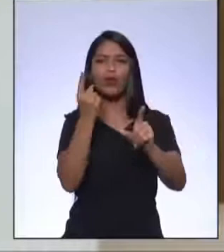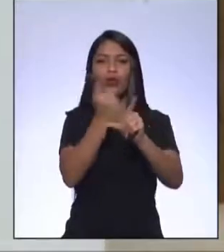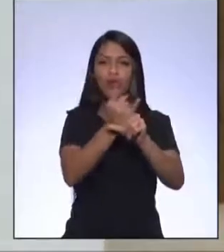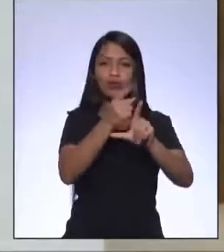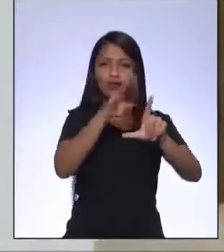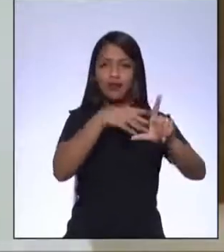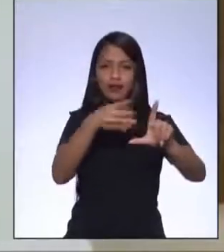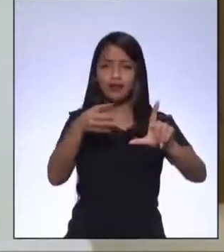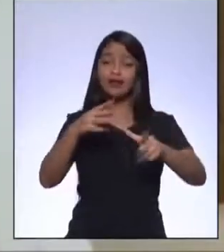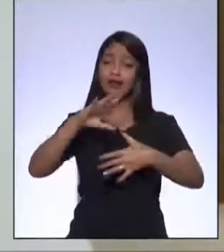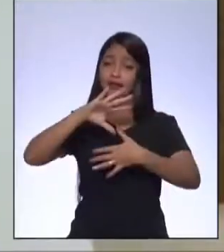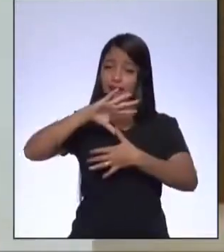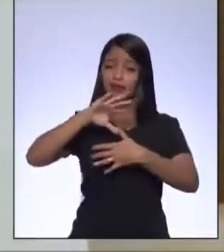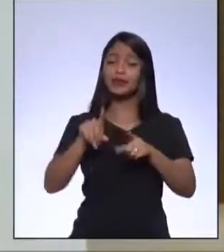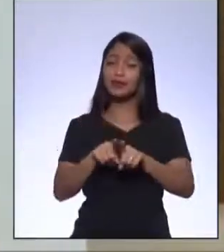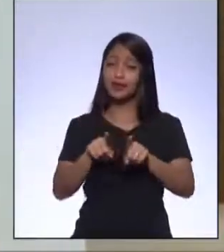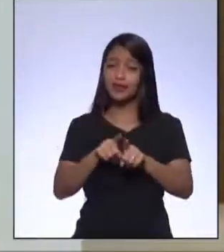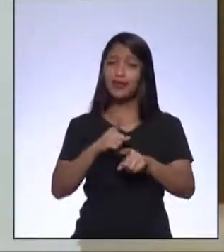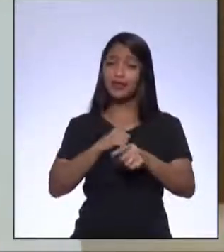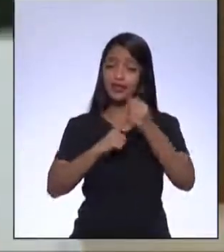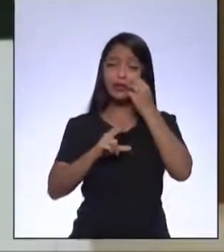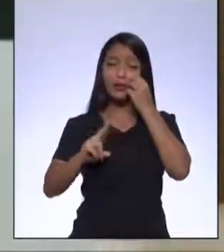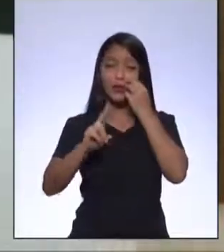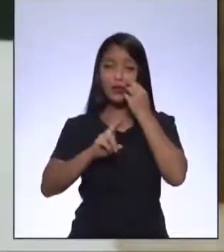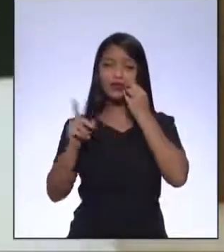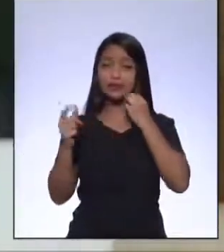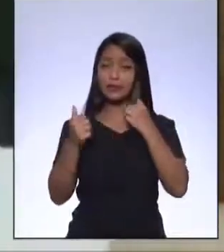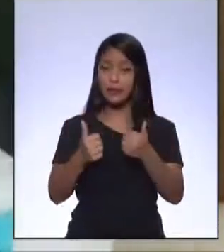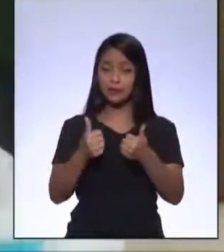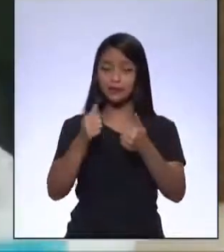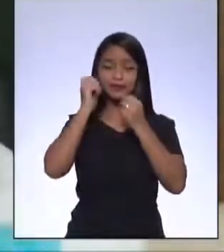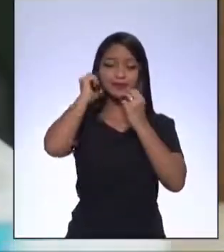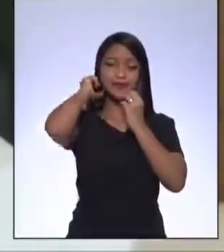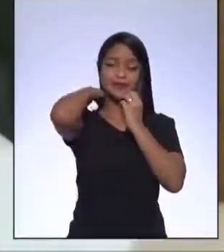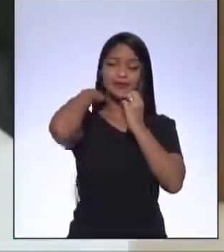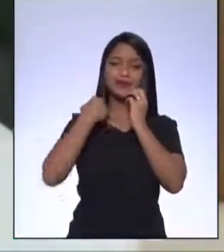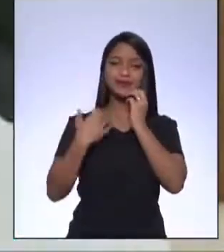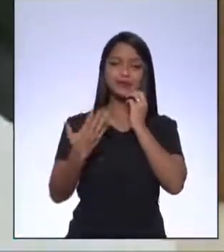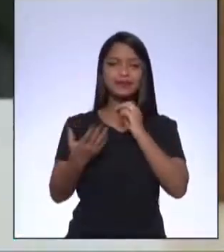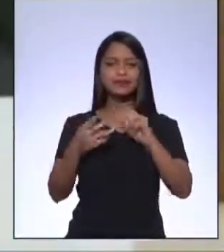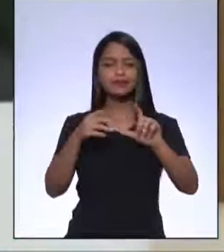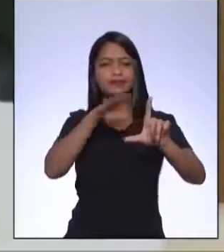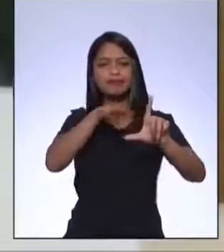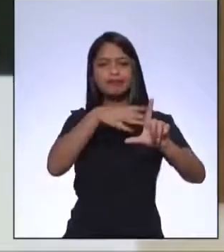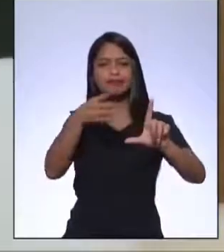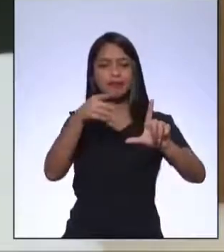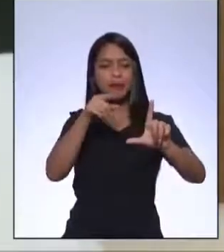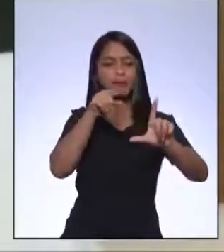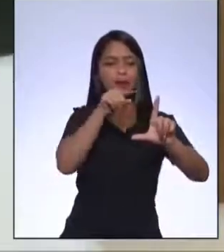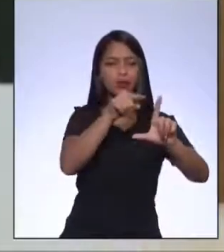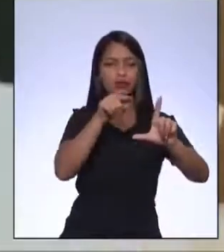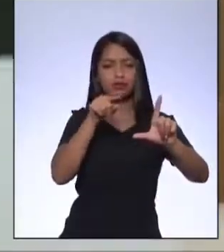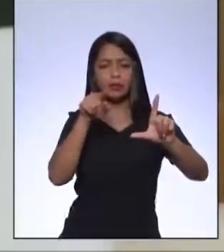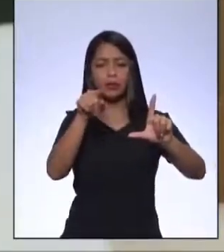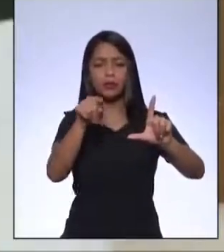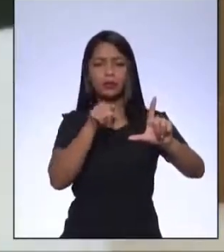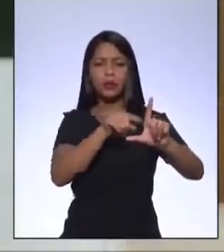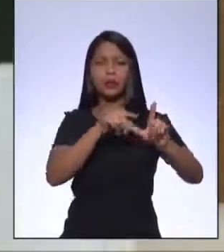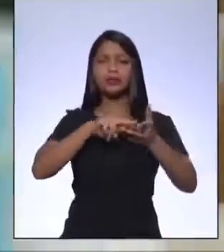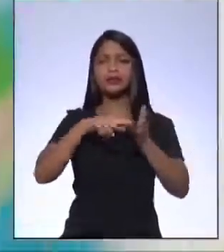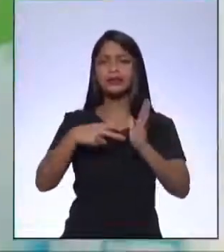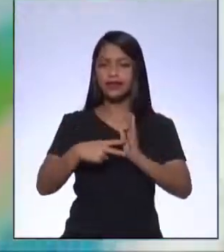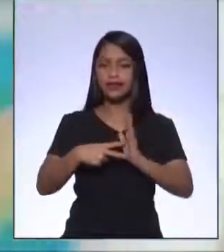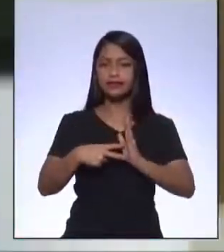aqui no mapa também utiliza, tá bom? E essas coordenadas têm alguns significados, tá?